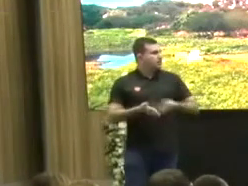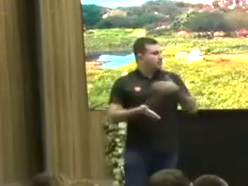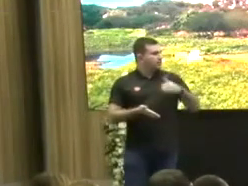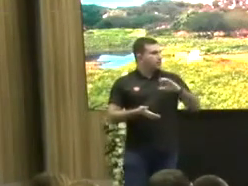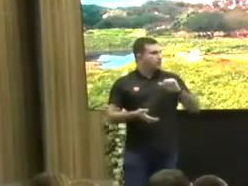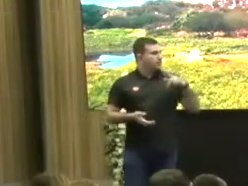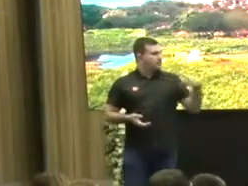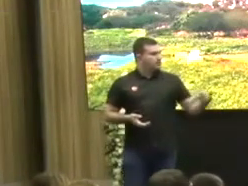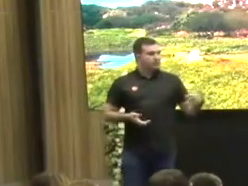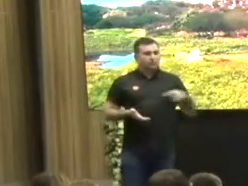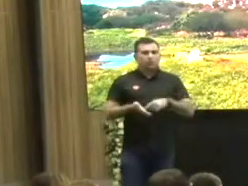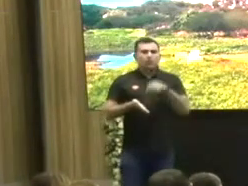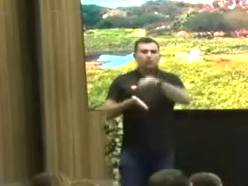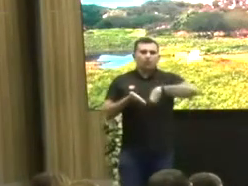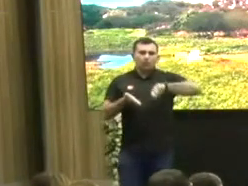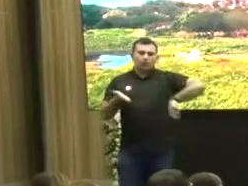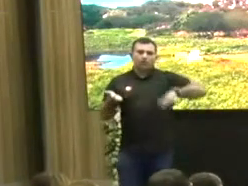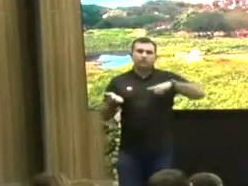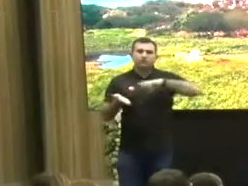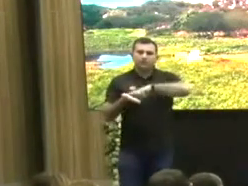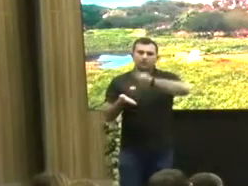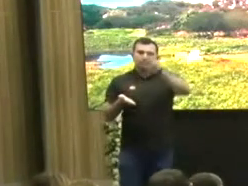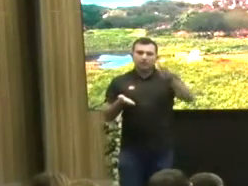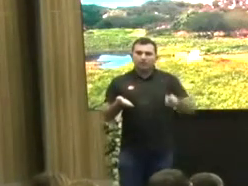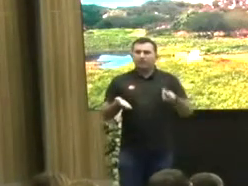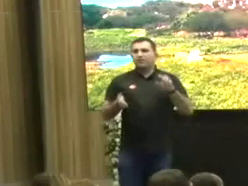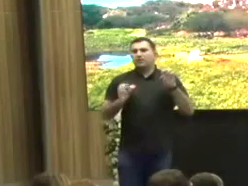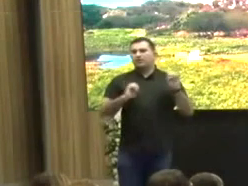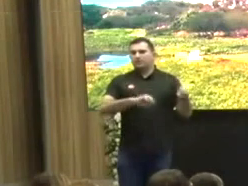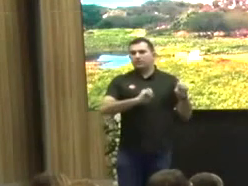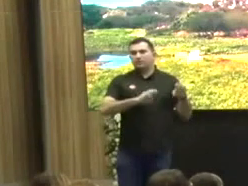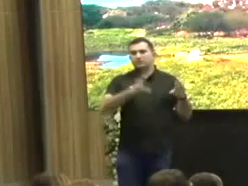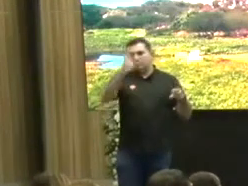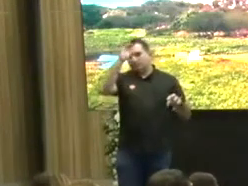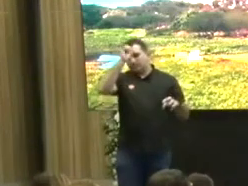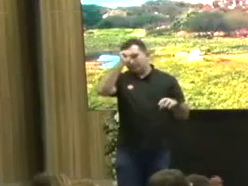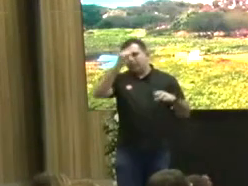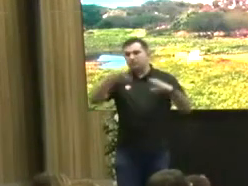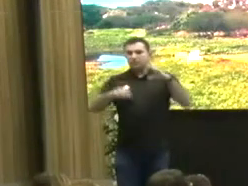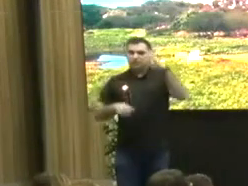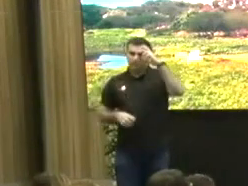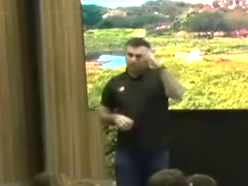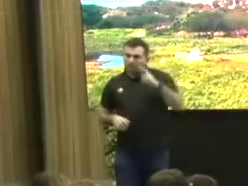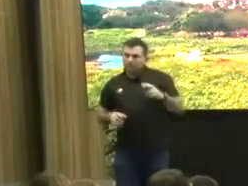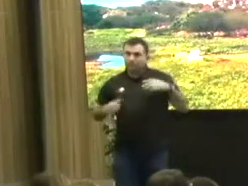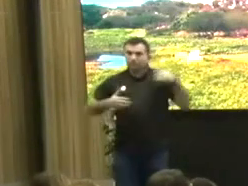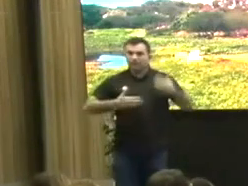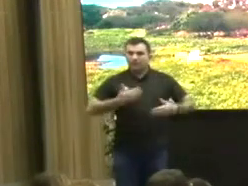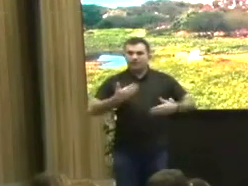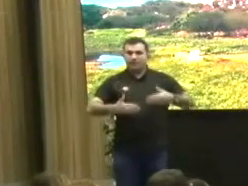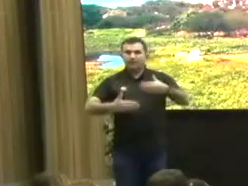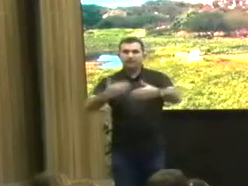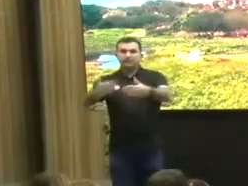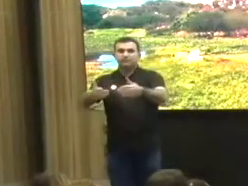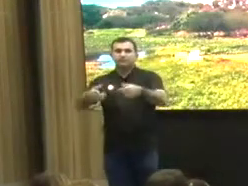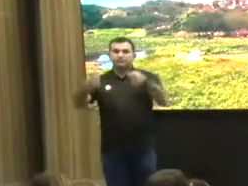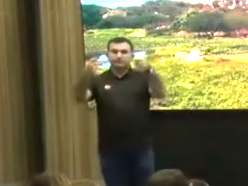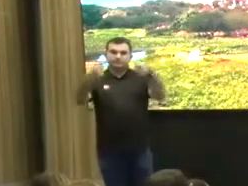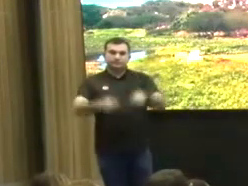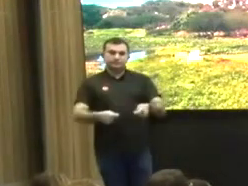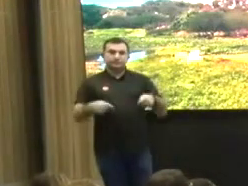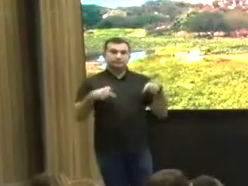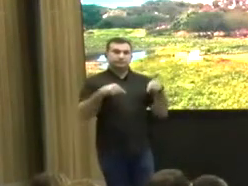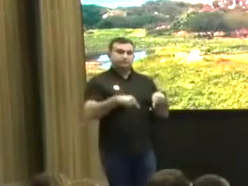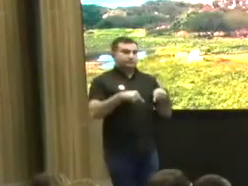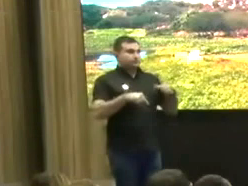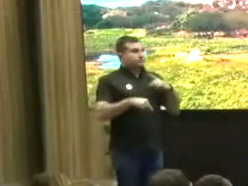extremamente potente, que vai desenvolver a ideia de que educação é aprendizagem da cultura. Então, quem sustenta hoje,